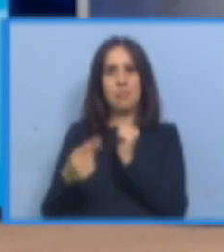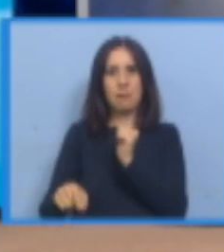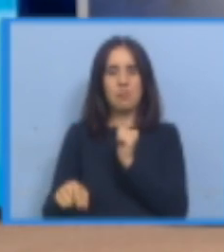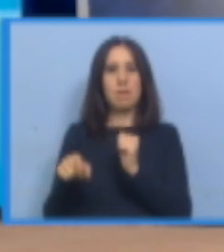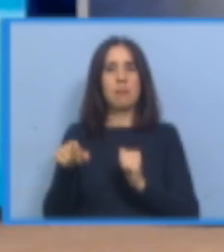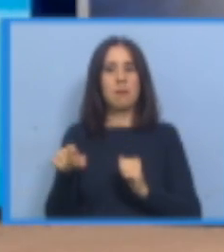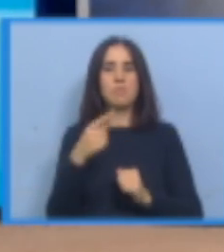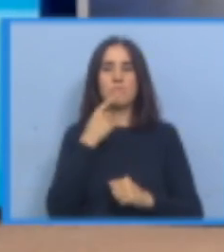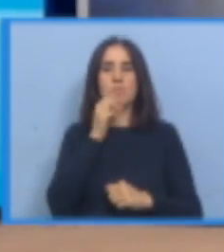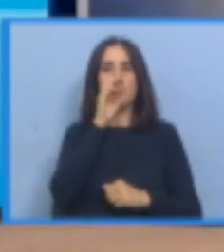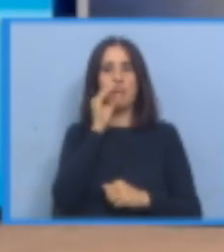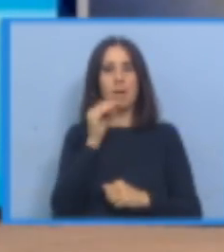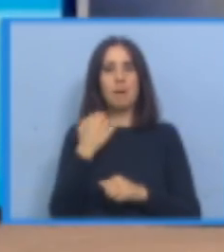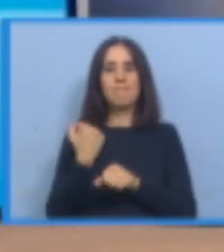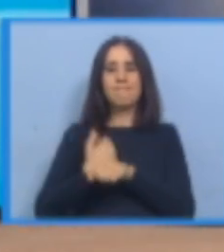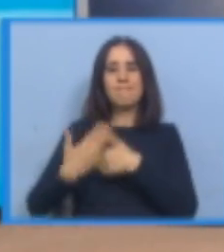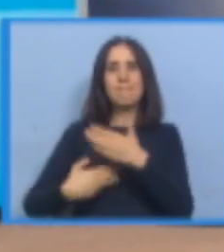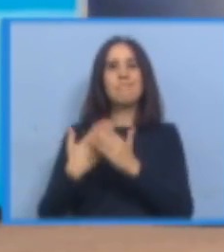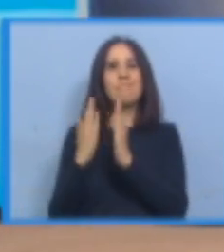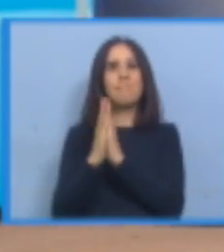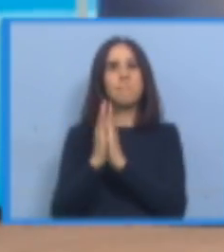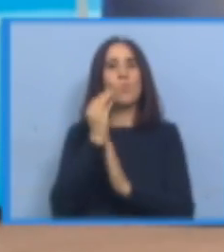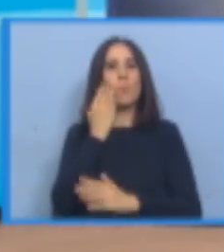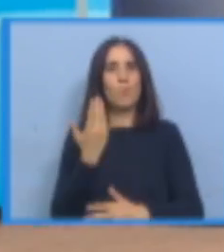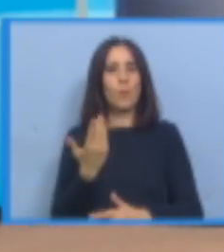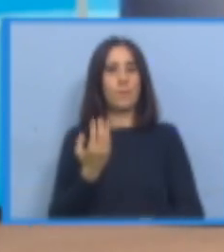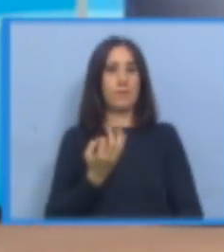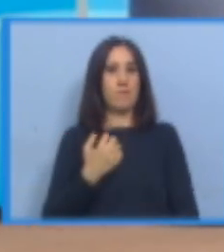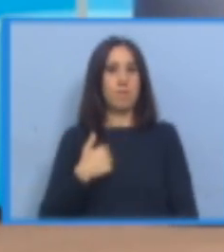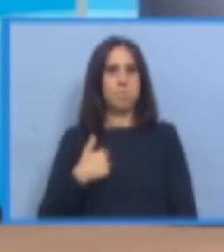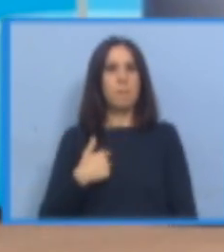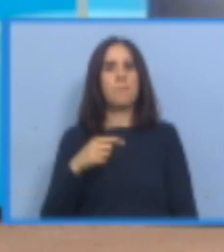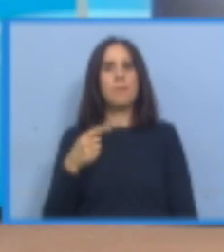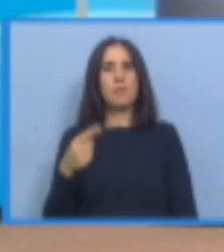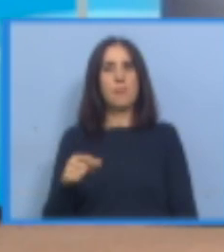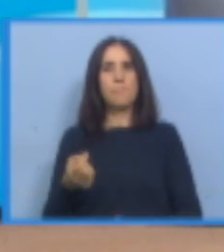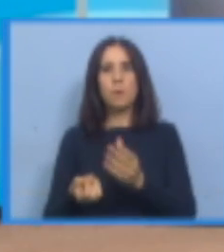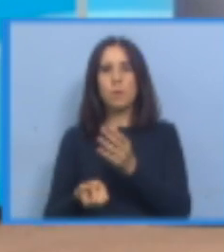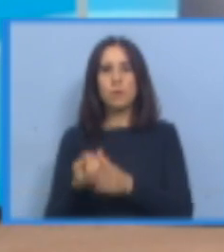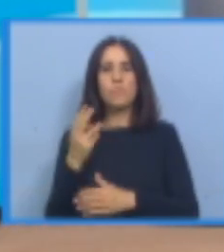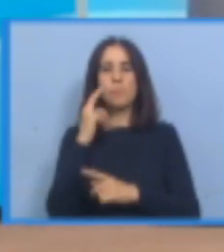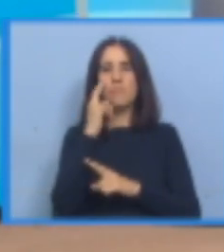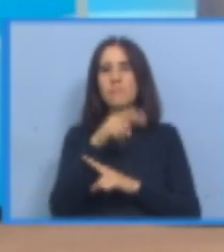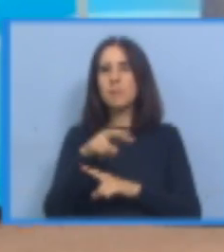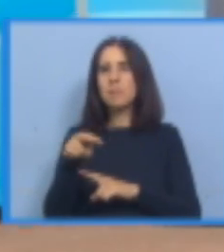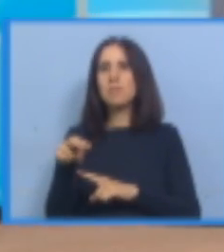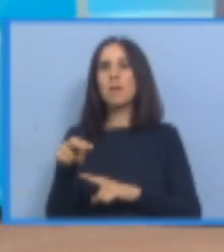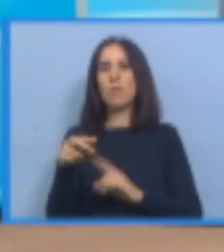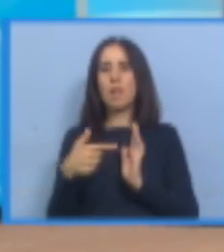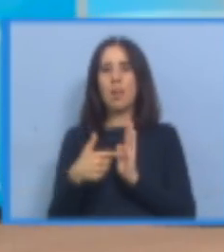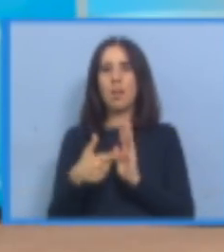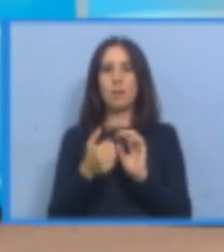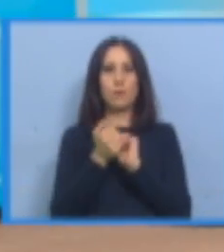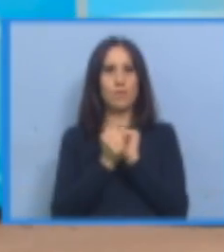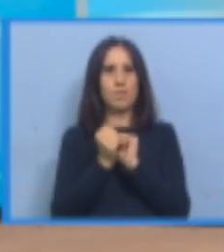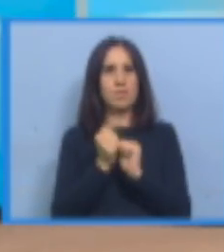sentido, perceber como é a sua atividade pastoral. Não é? E, apesar de tudo, temos constituições, temos visitações, portanto, há documentação